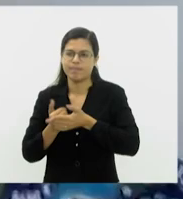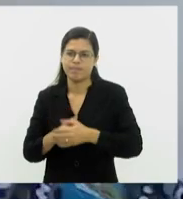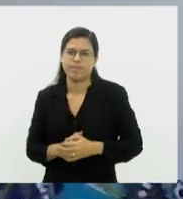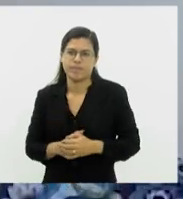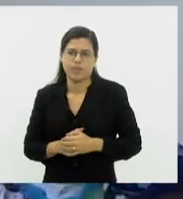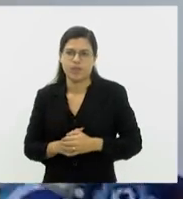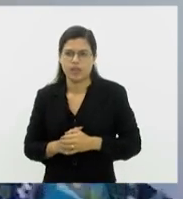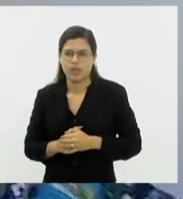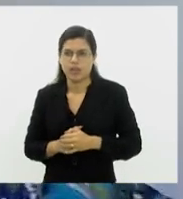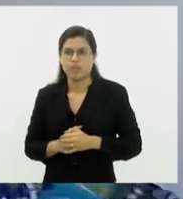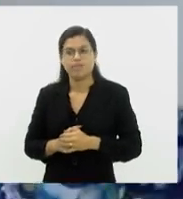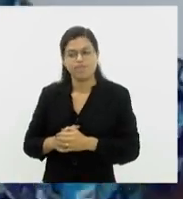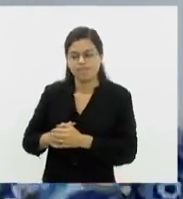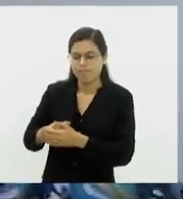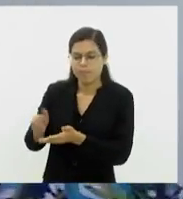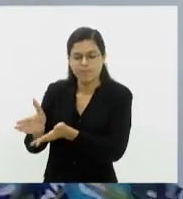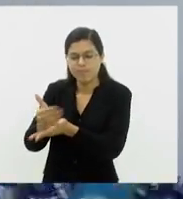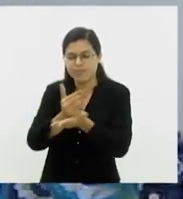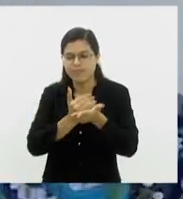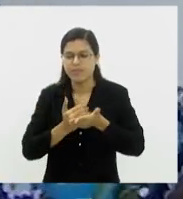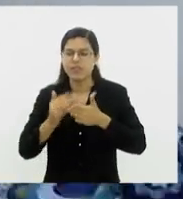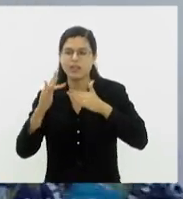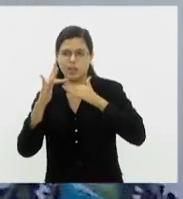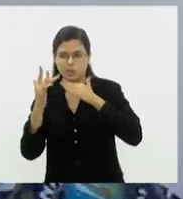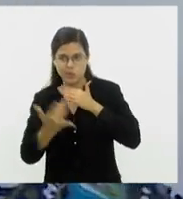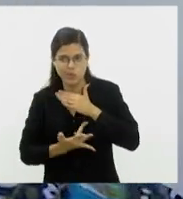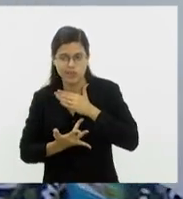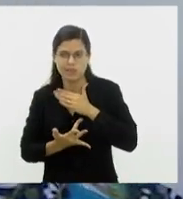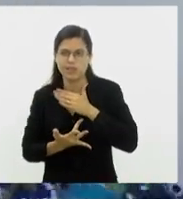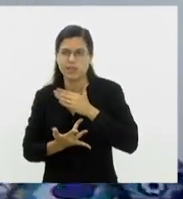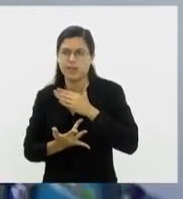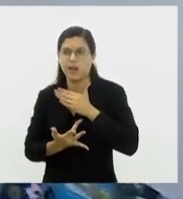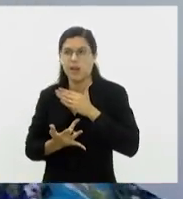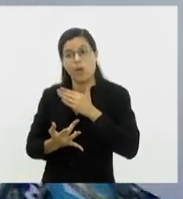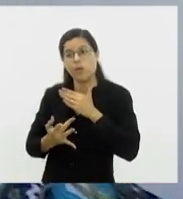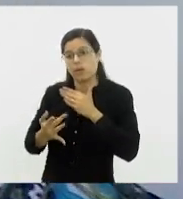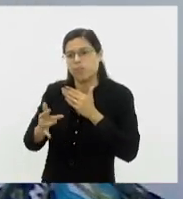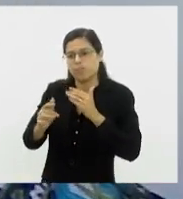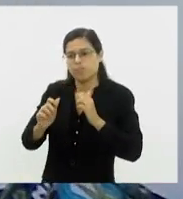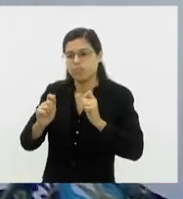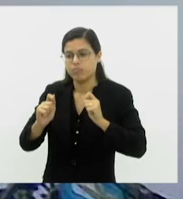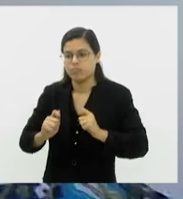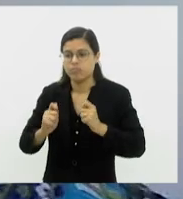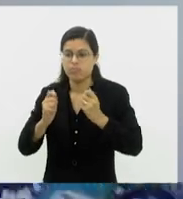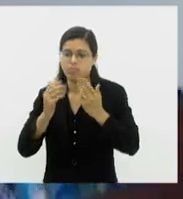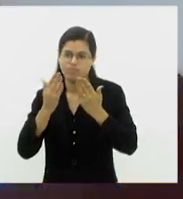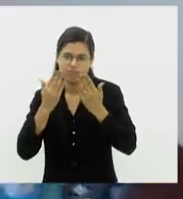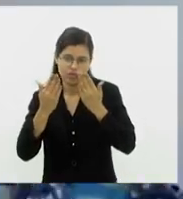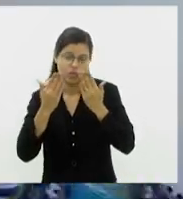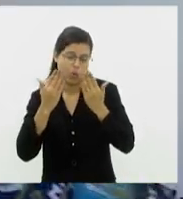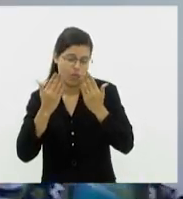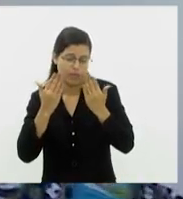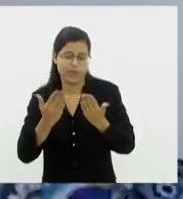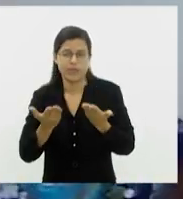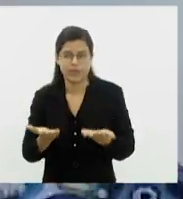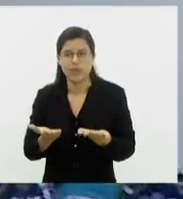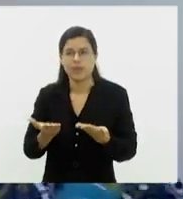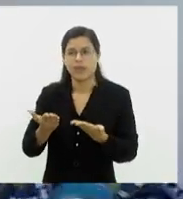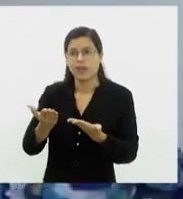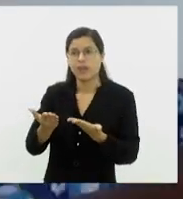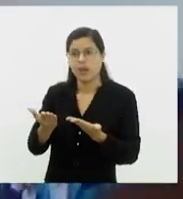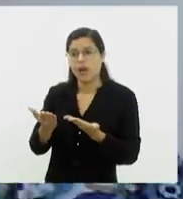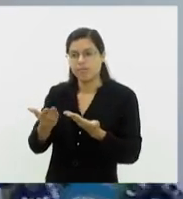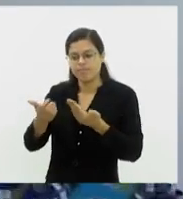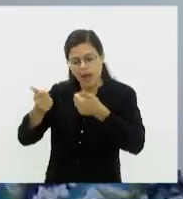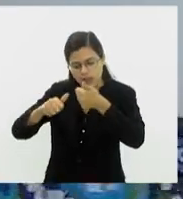próprias redes sociais de entre aspas potenciais suspeitos considerando que foram 80 Foi